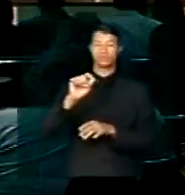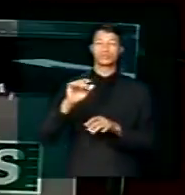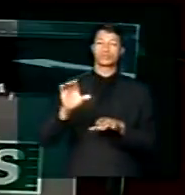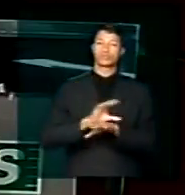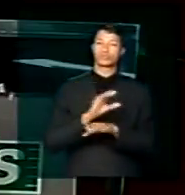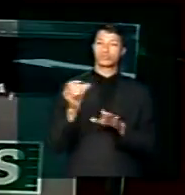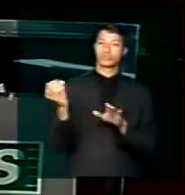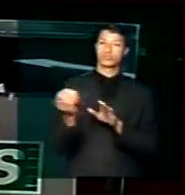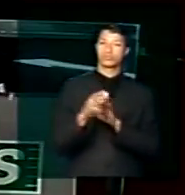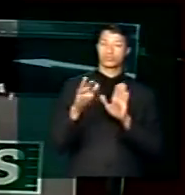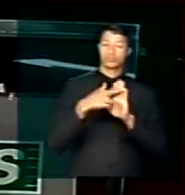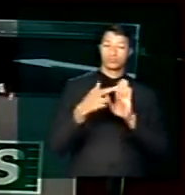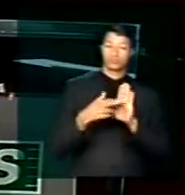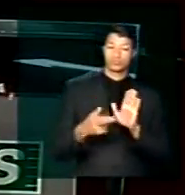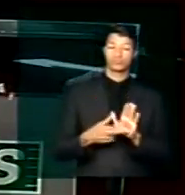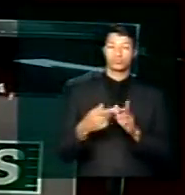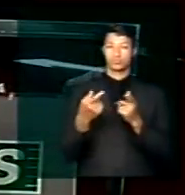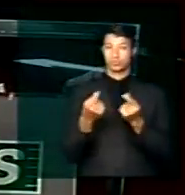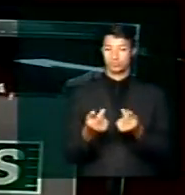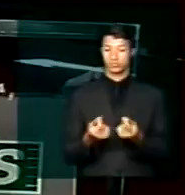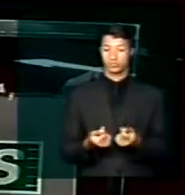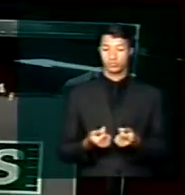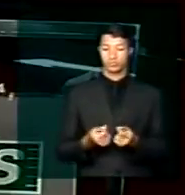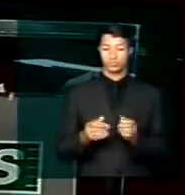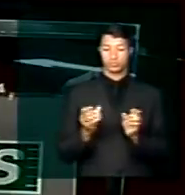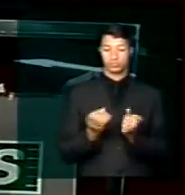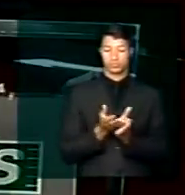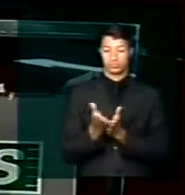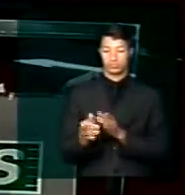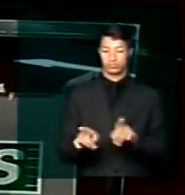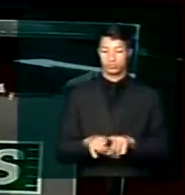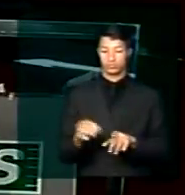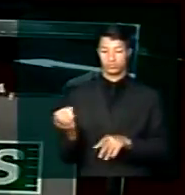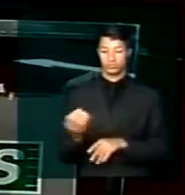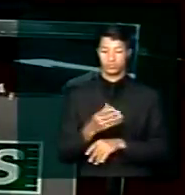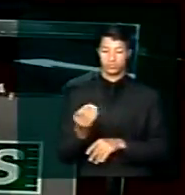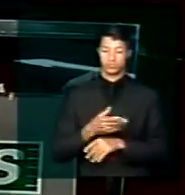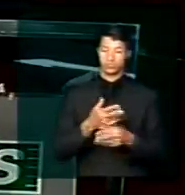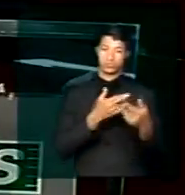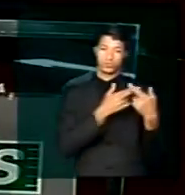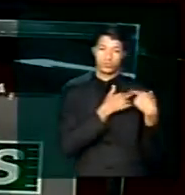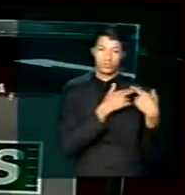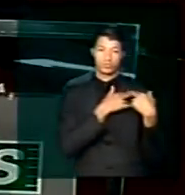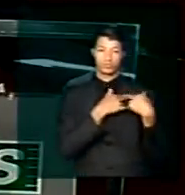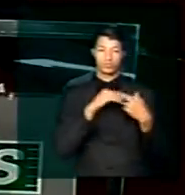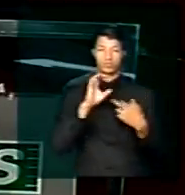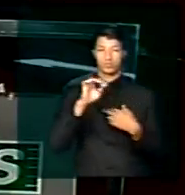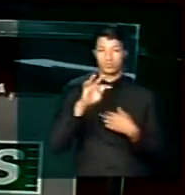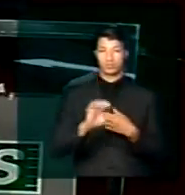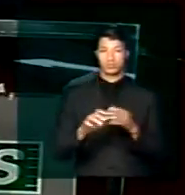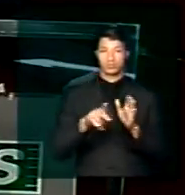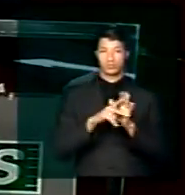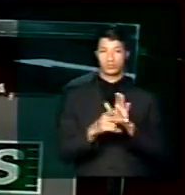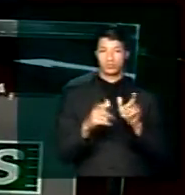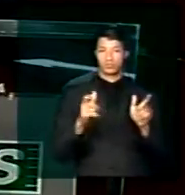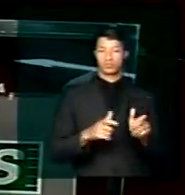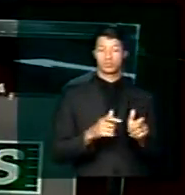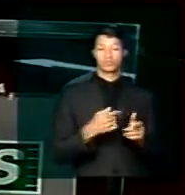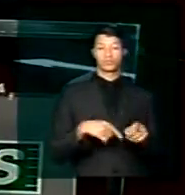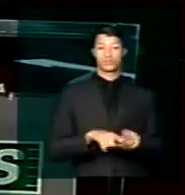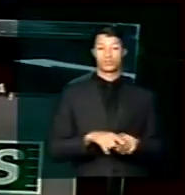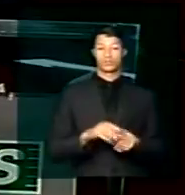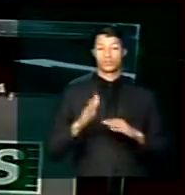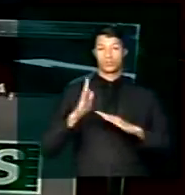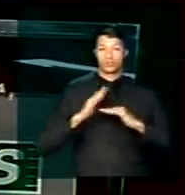para a repartição dos recursos, viabilizadora das novas atribuições do ente local. Porém,